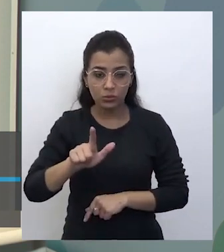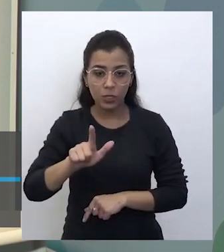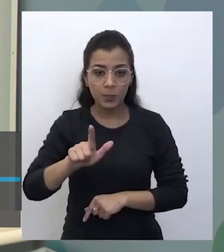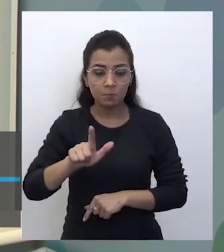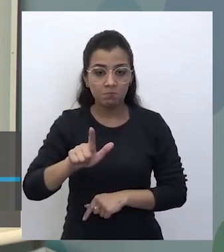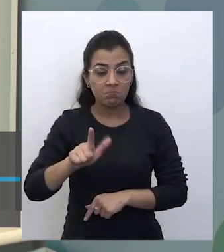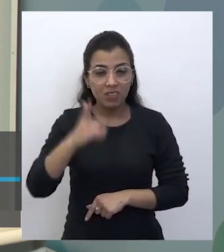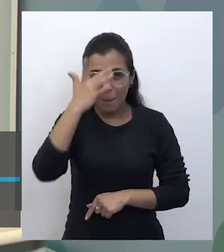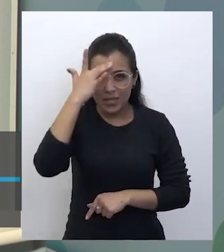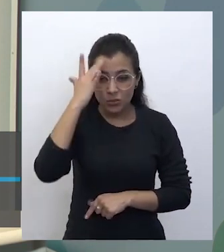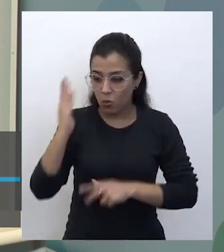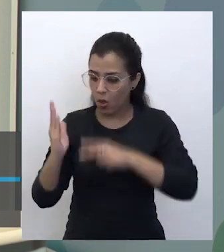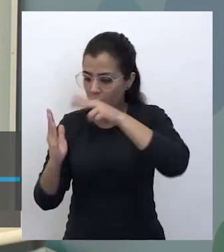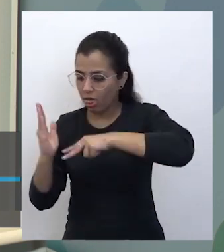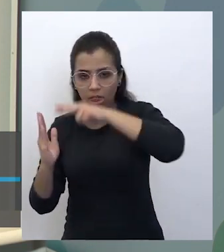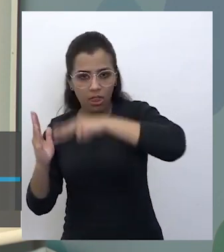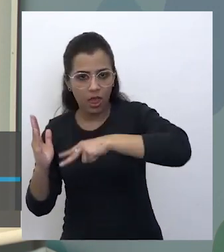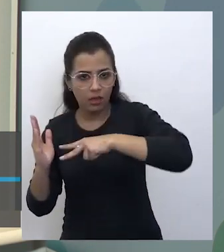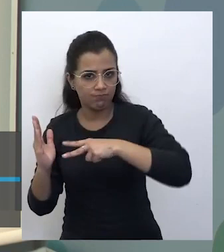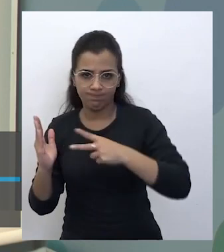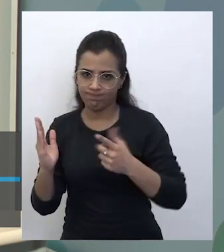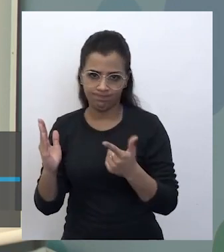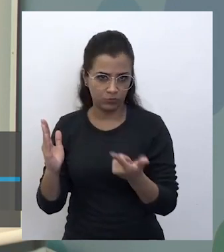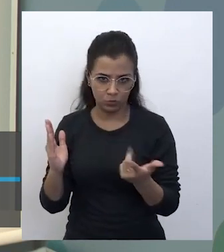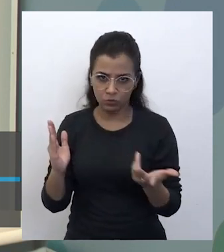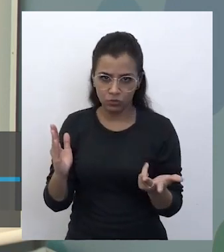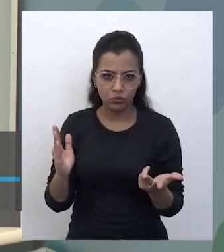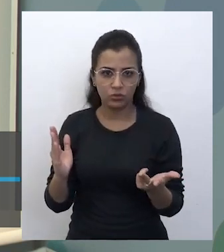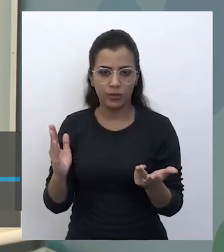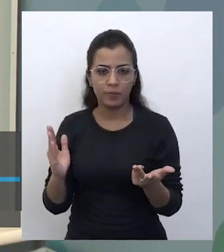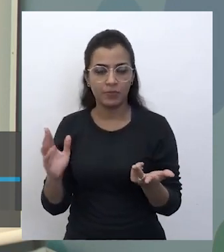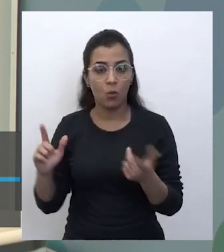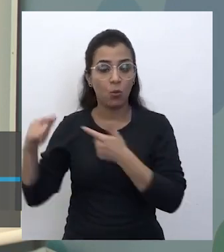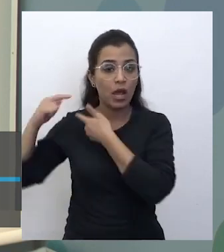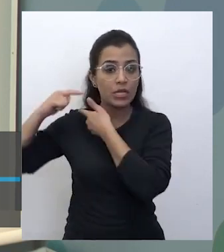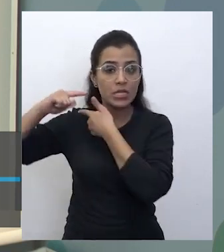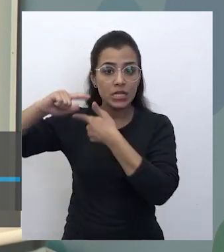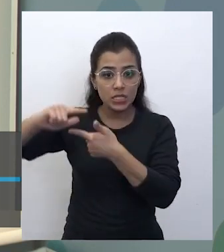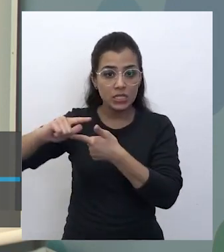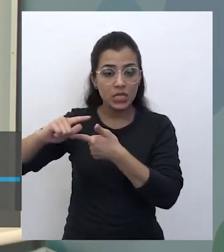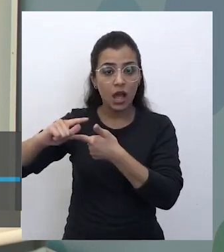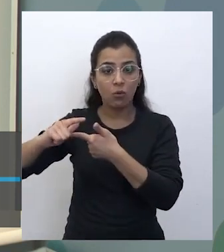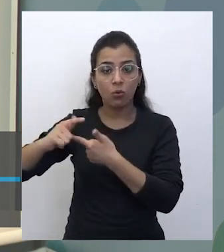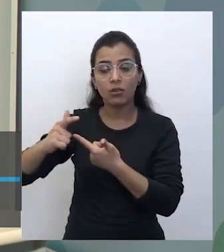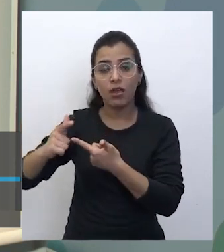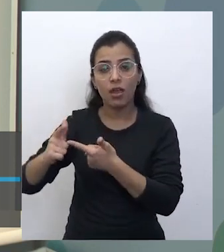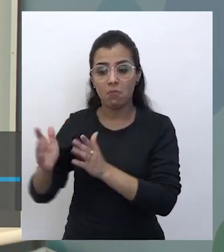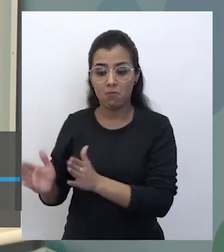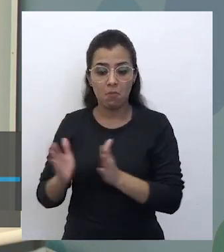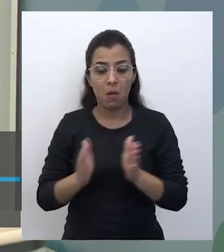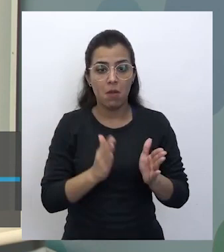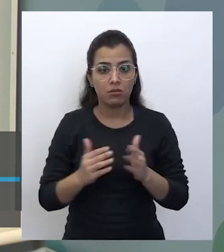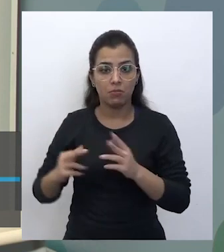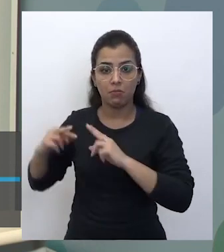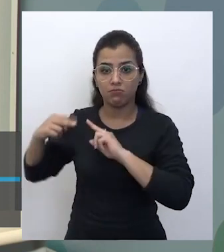as pessoas não liam. Então, as tradições eram passadas oralmente, os textos eram passados oralmente,